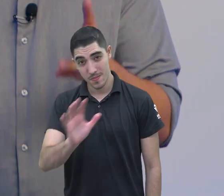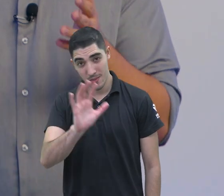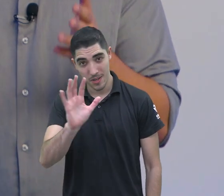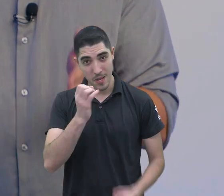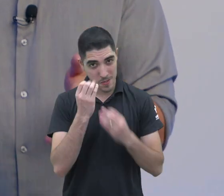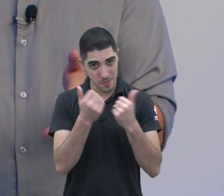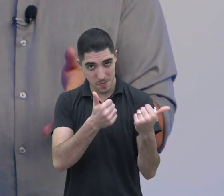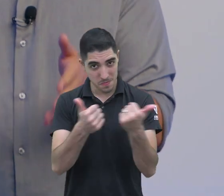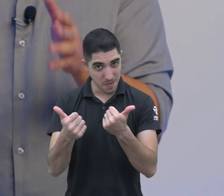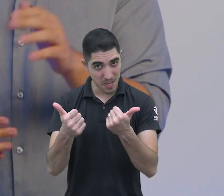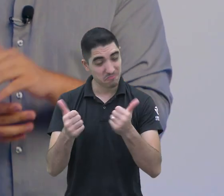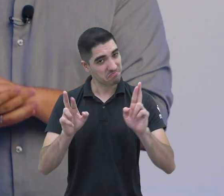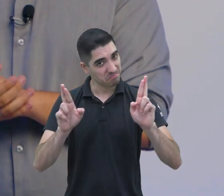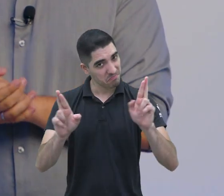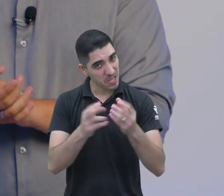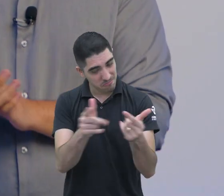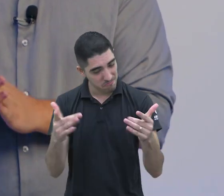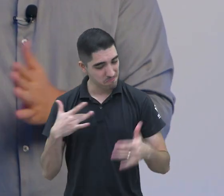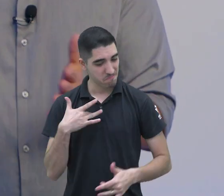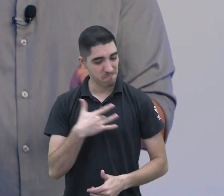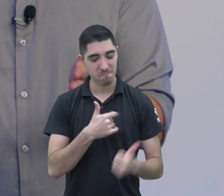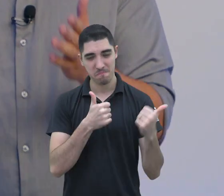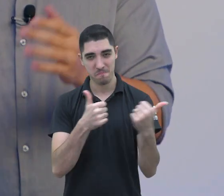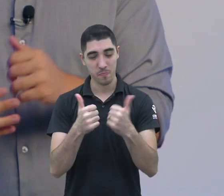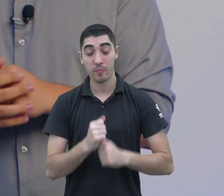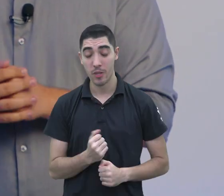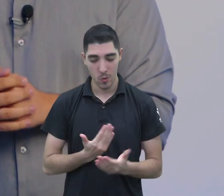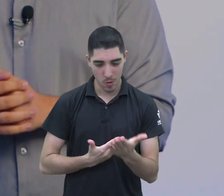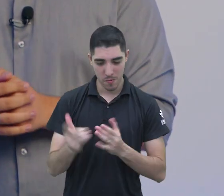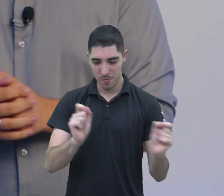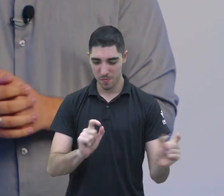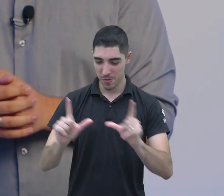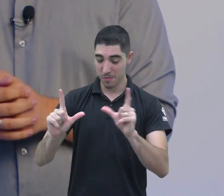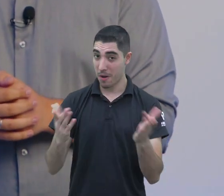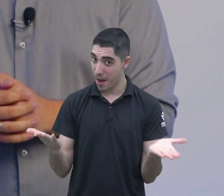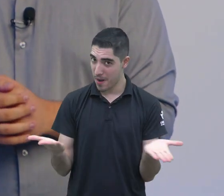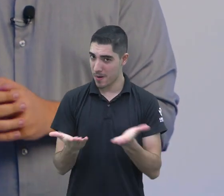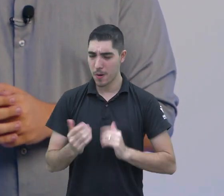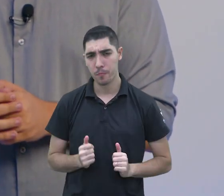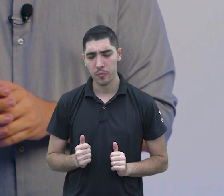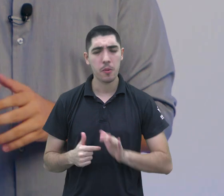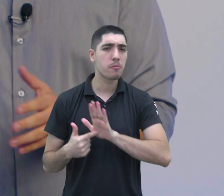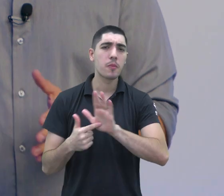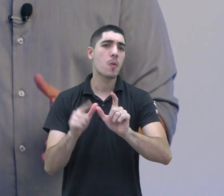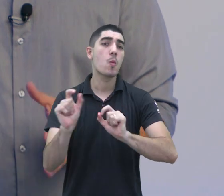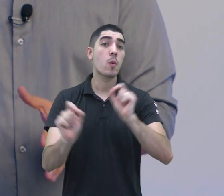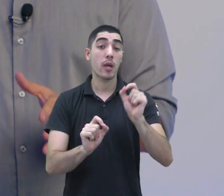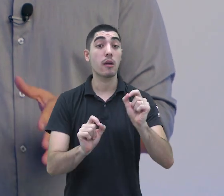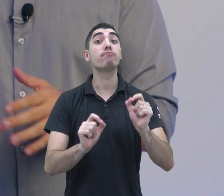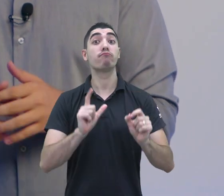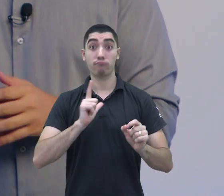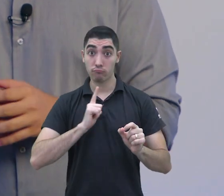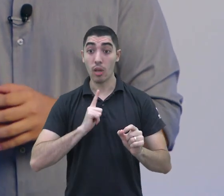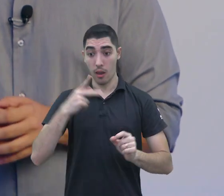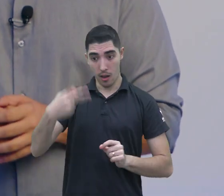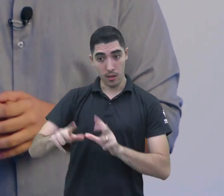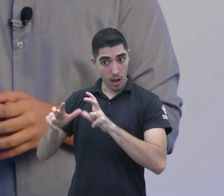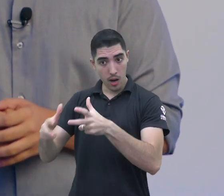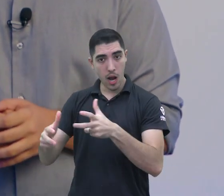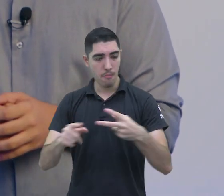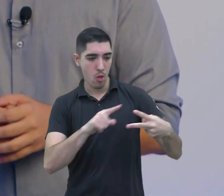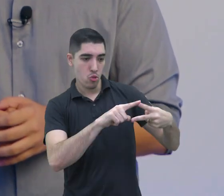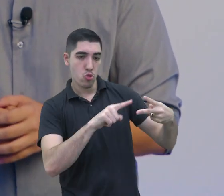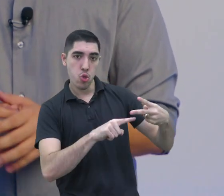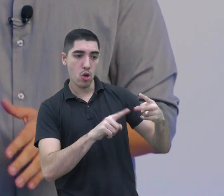Olá, como você está? Espero que bem, hein? Vamos juntos para mais um Cidadania em Pauta? Hoje vamos te falar sobre duas parcerias